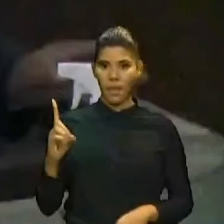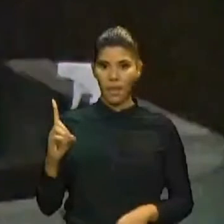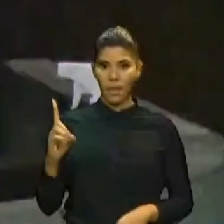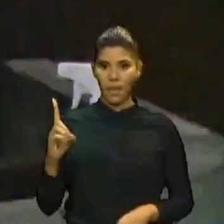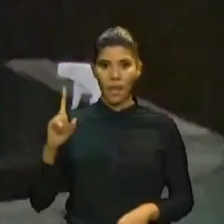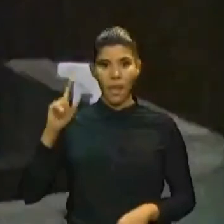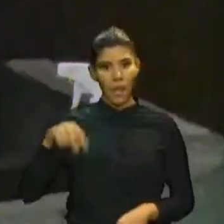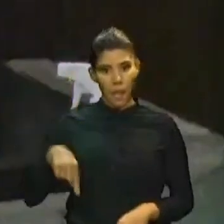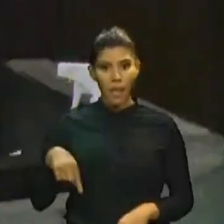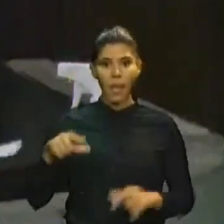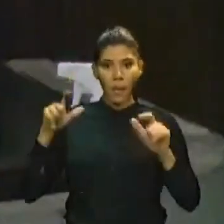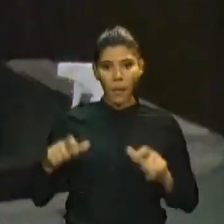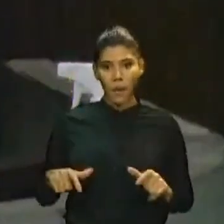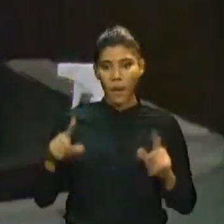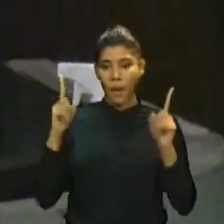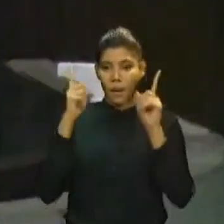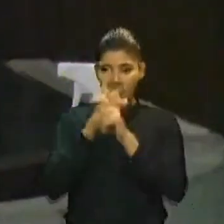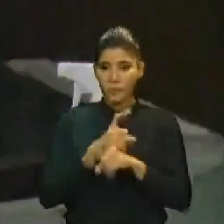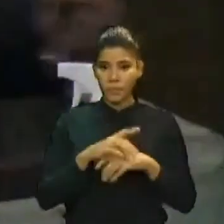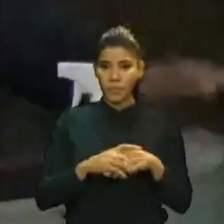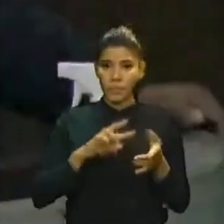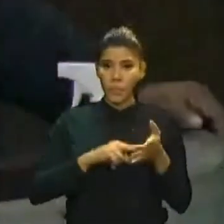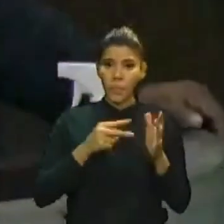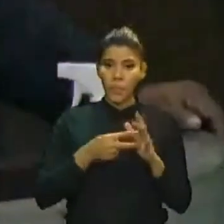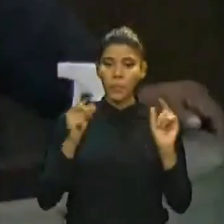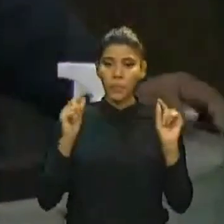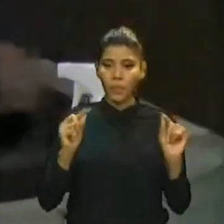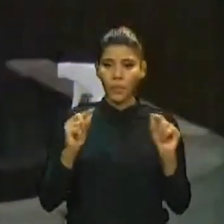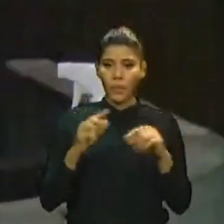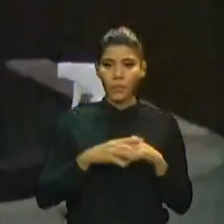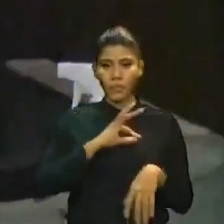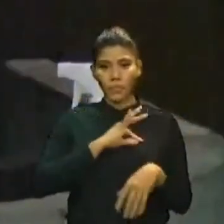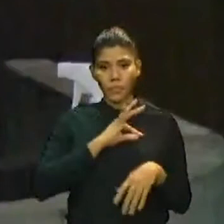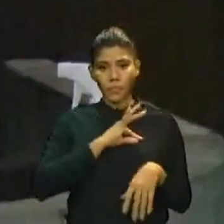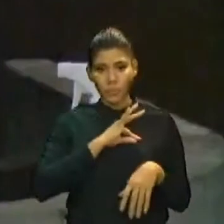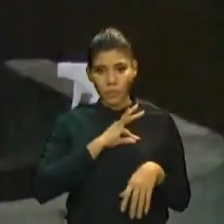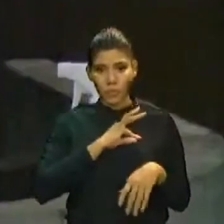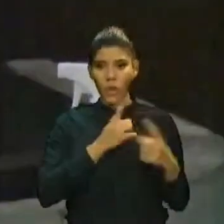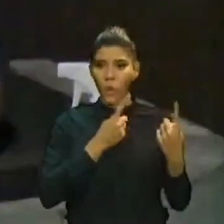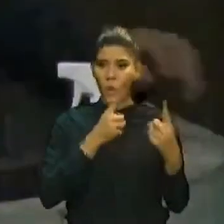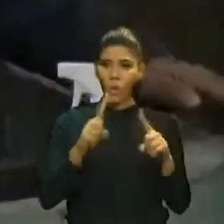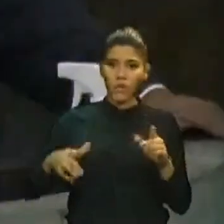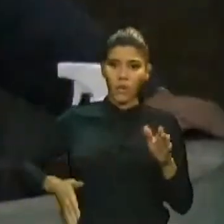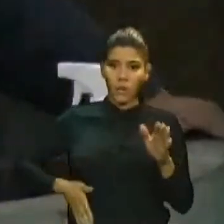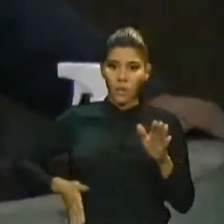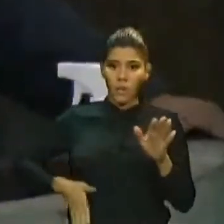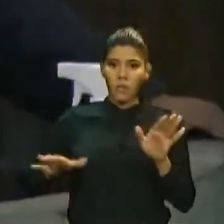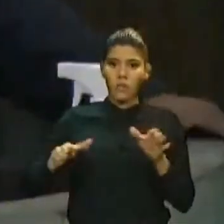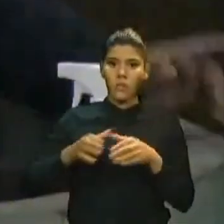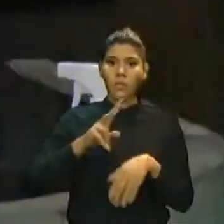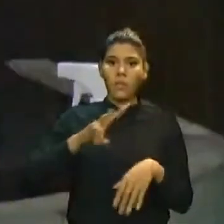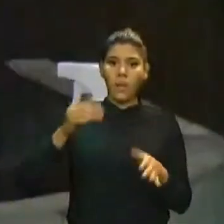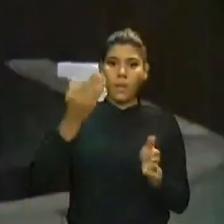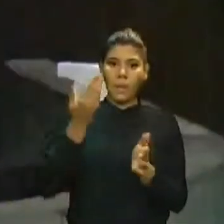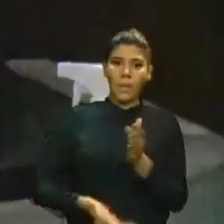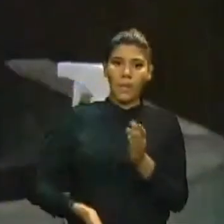a CGD é considerado local de difícil provimento. Sabe o que isso significa? Que o policial que está combatendo a facção vai perder a sua vaga de promoção